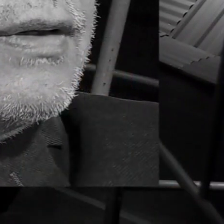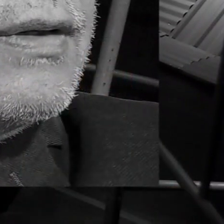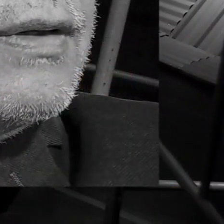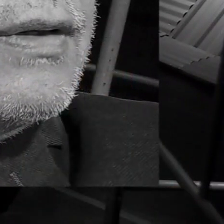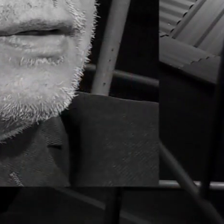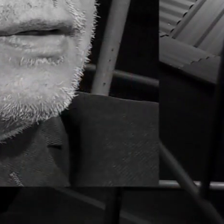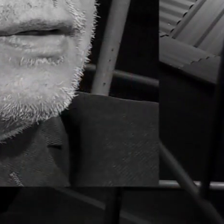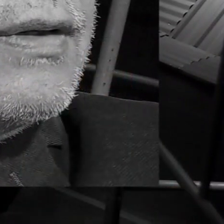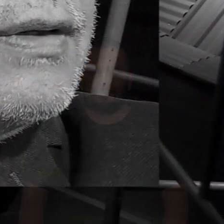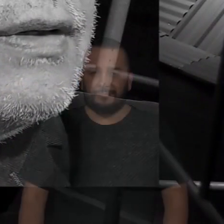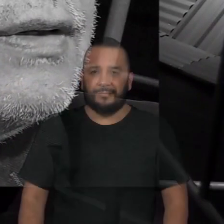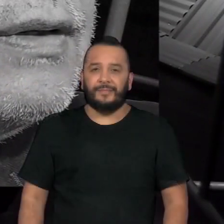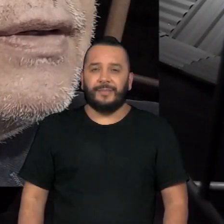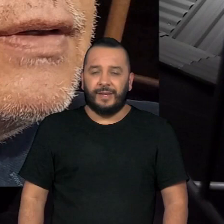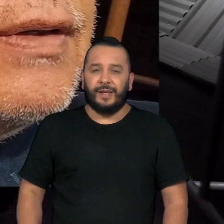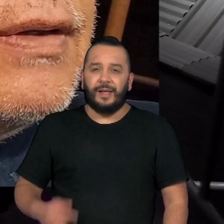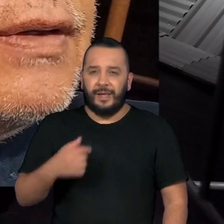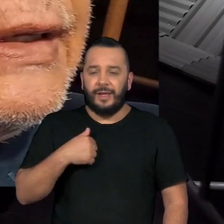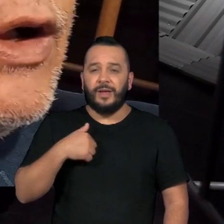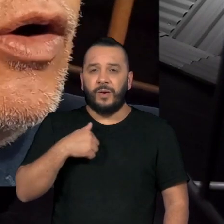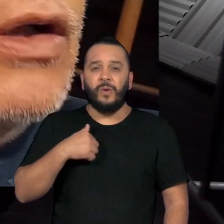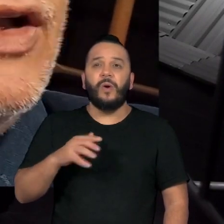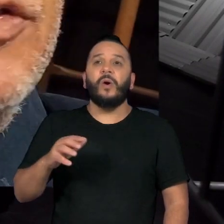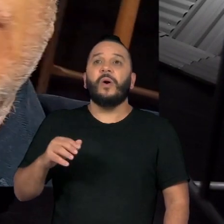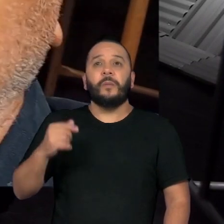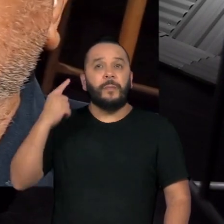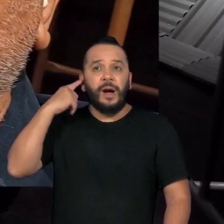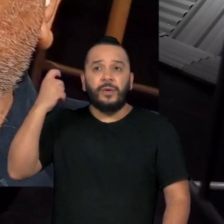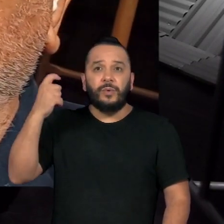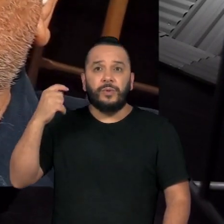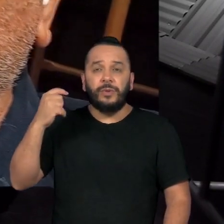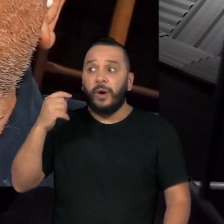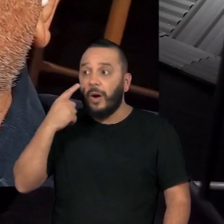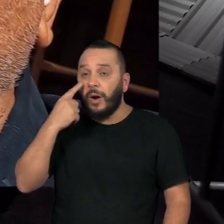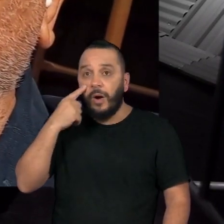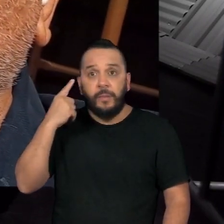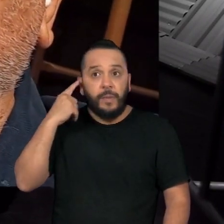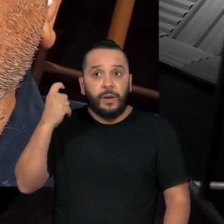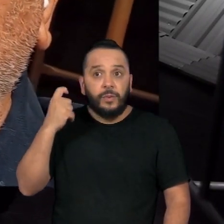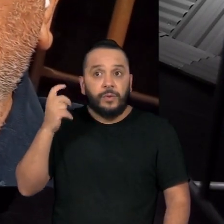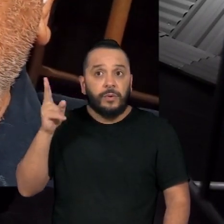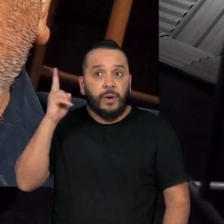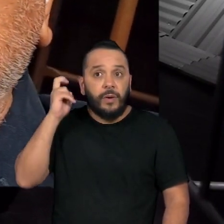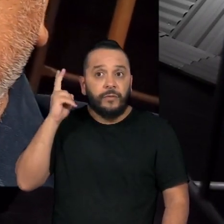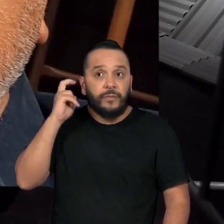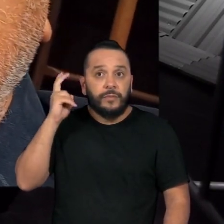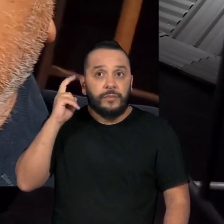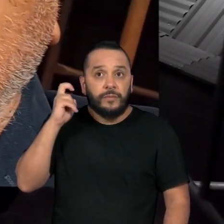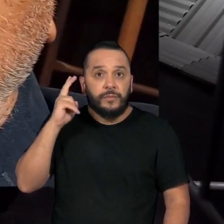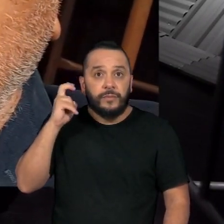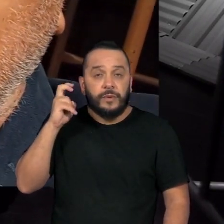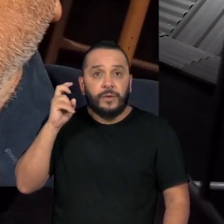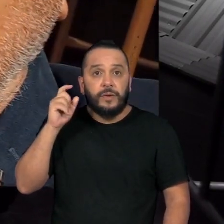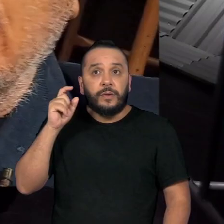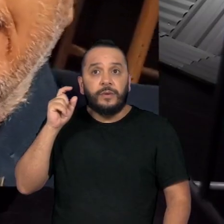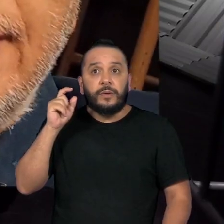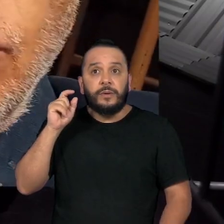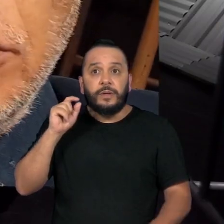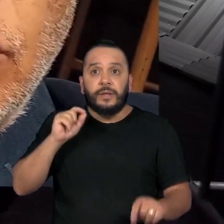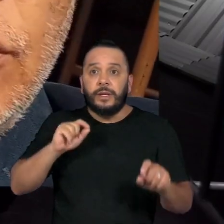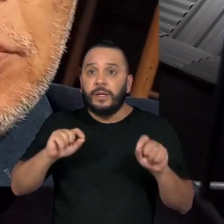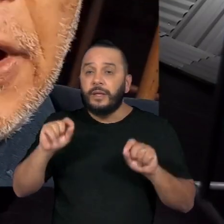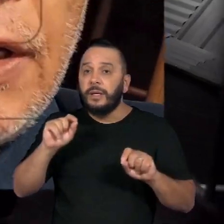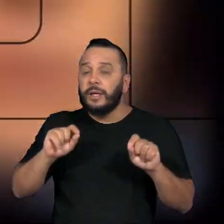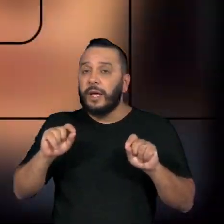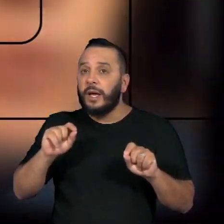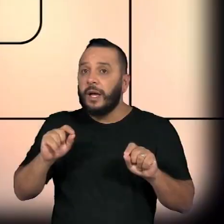Eu ouvi esse barulhinho o tempo inteiro. Aí, ó. Barulho. Tá ouvindo? Ó. Onde a gente vai, ele tá. Será que eu tô em que